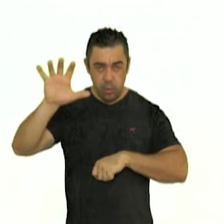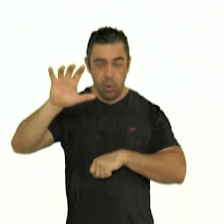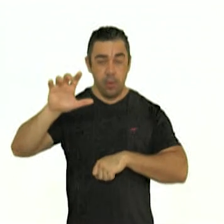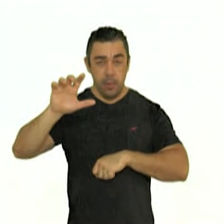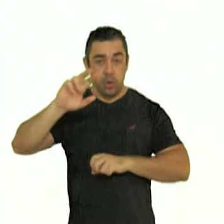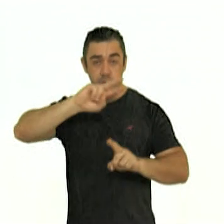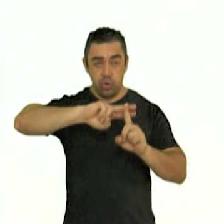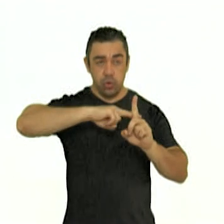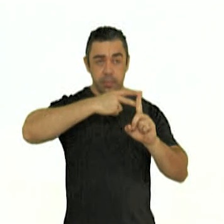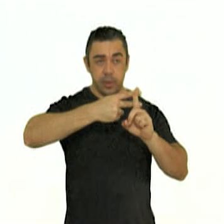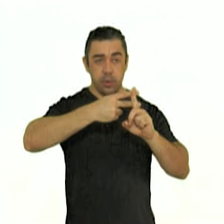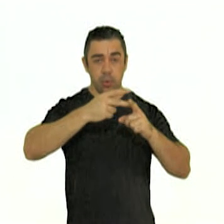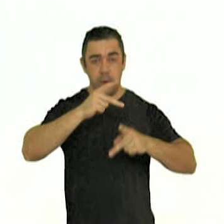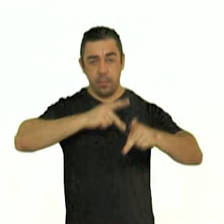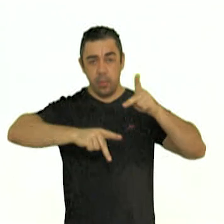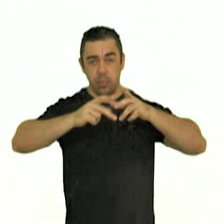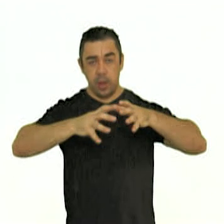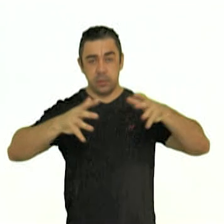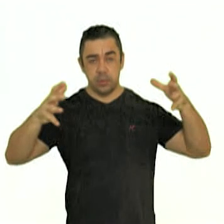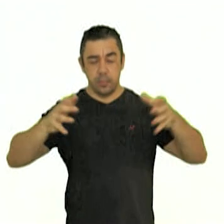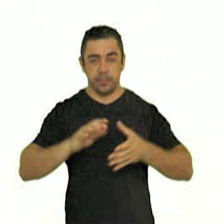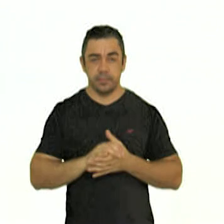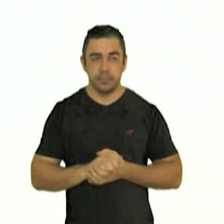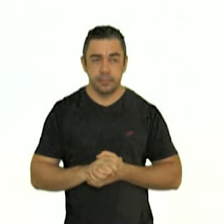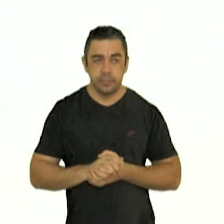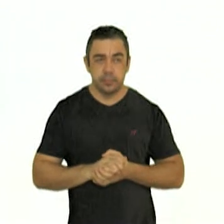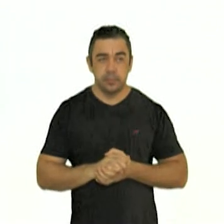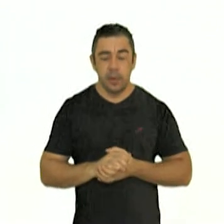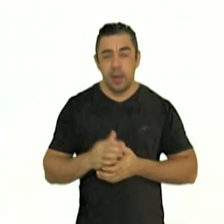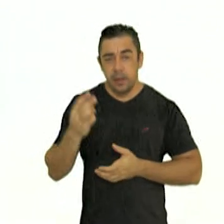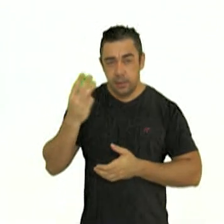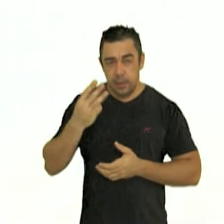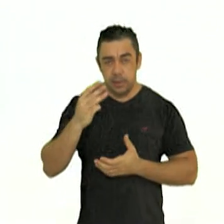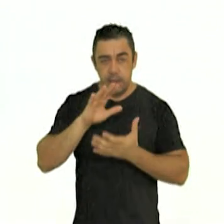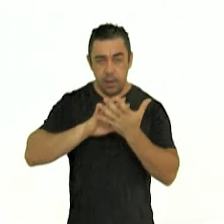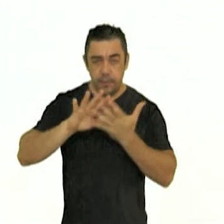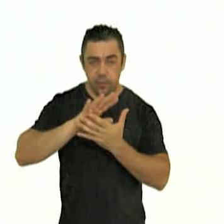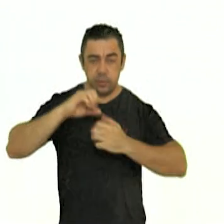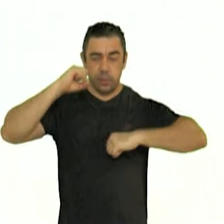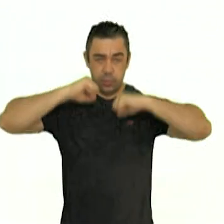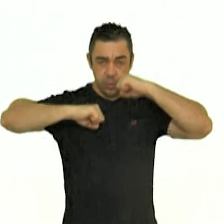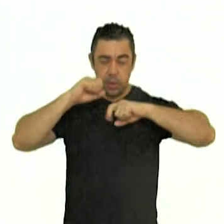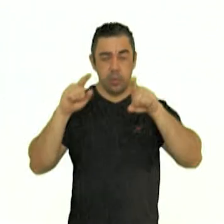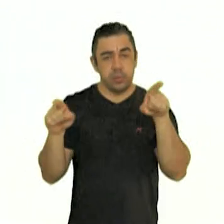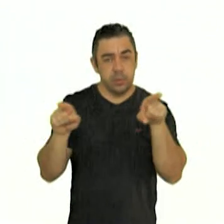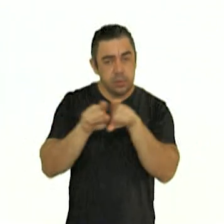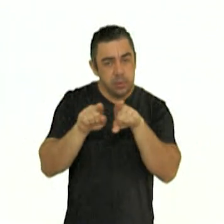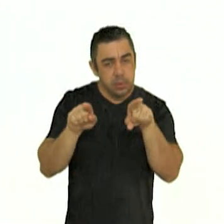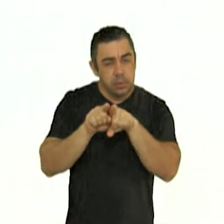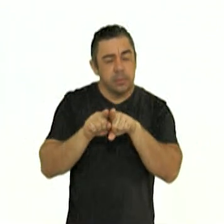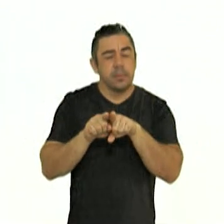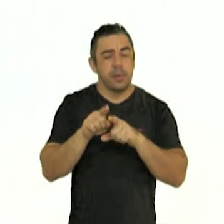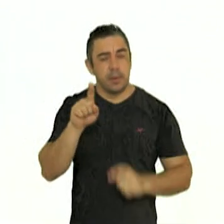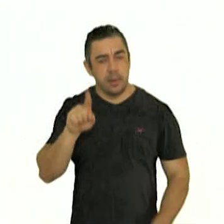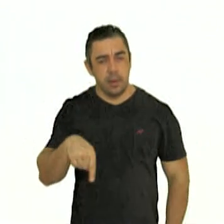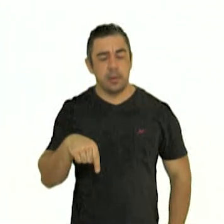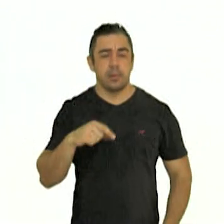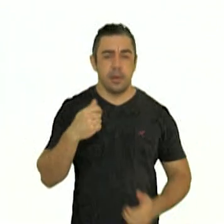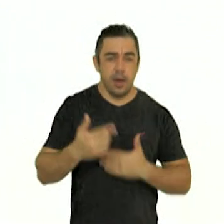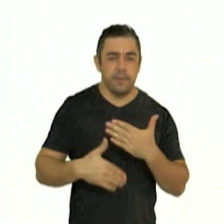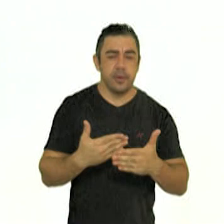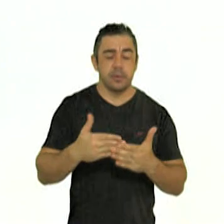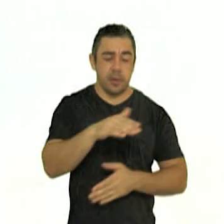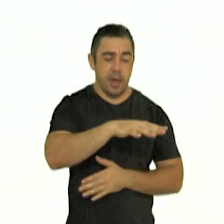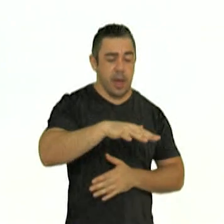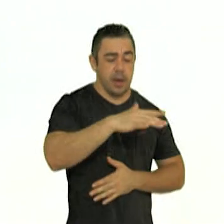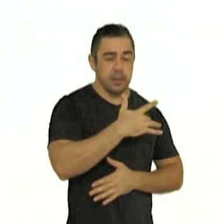duplicou, ficou duas vezes maior. A terceira revolução industrial, né, também, nem se fala, trouxe avanços na área de